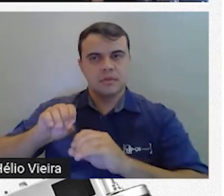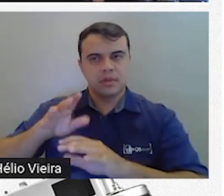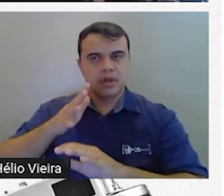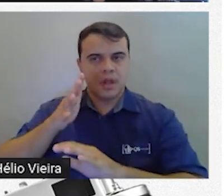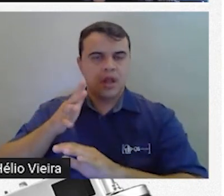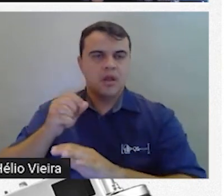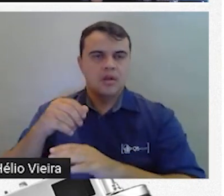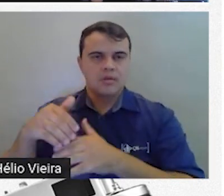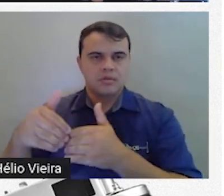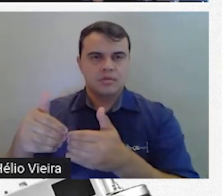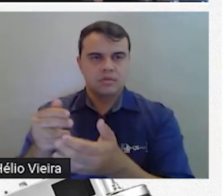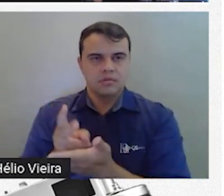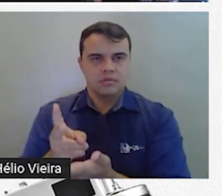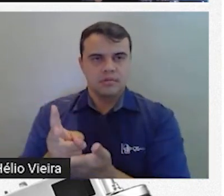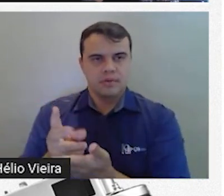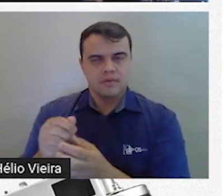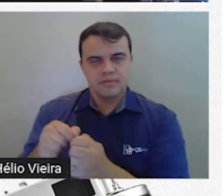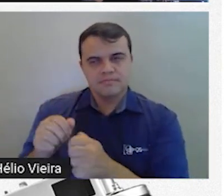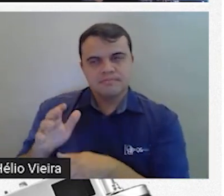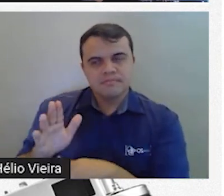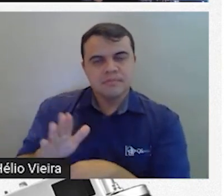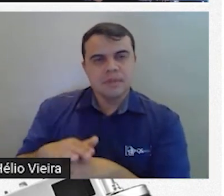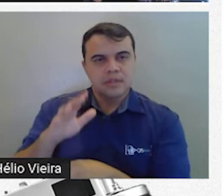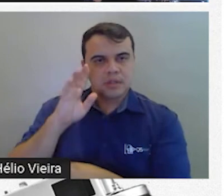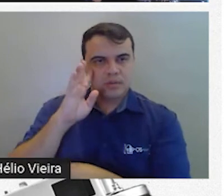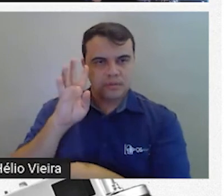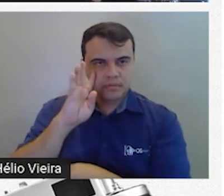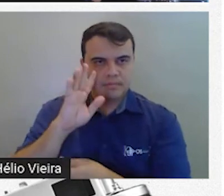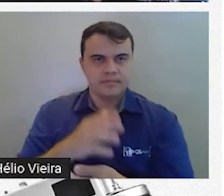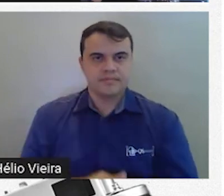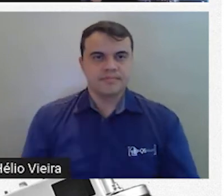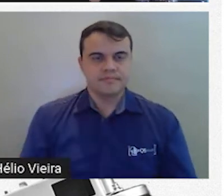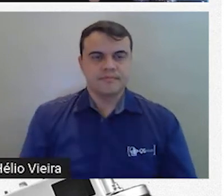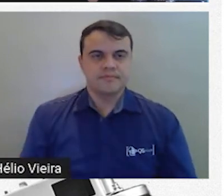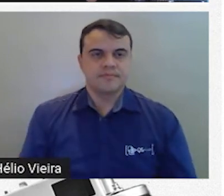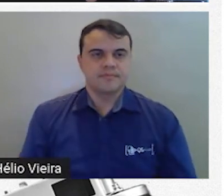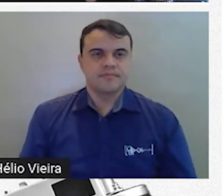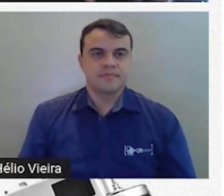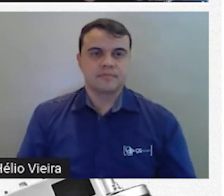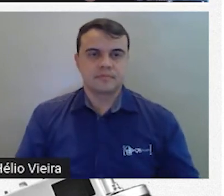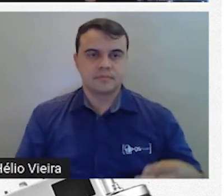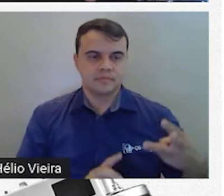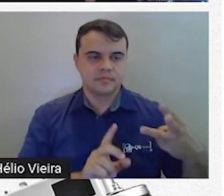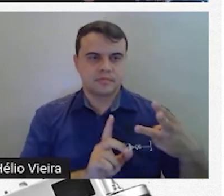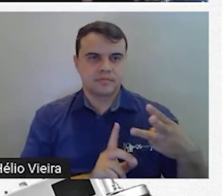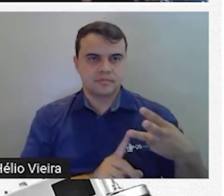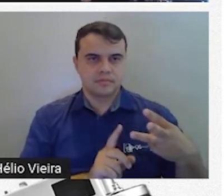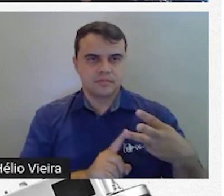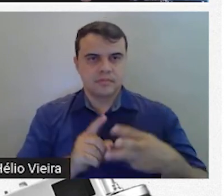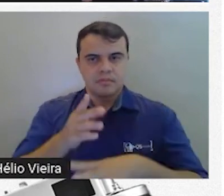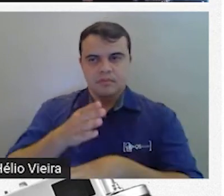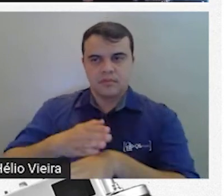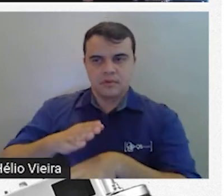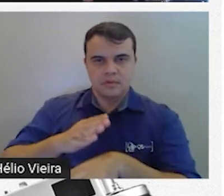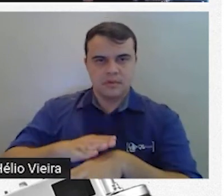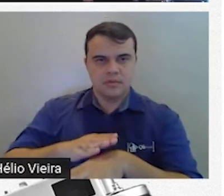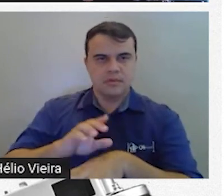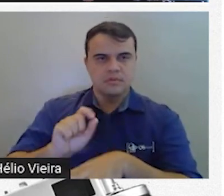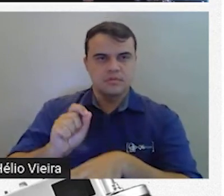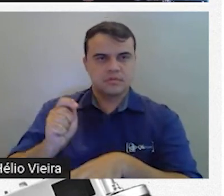trabalhados anteriormente de forma mais teórica também. E no terceiro momento, ir para a prática, né? Na